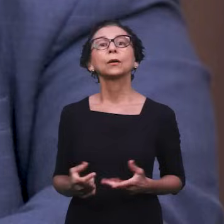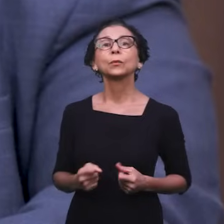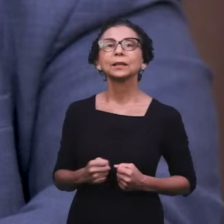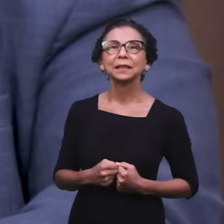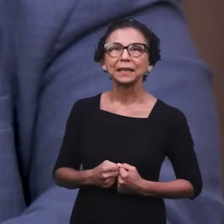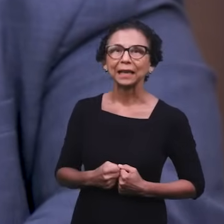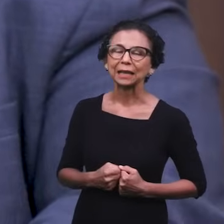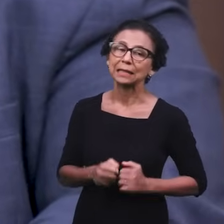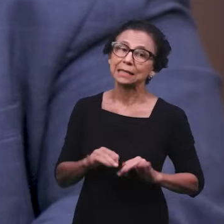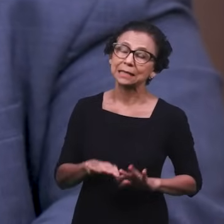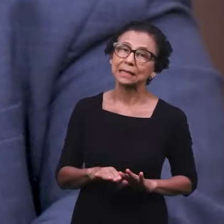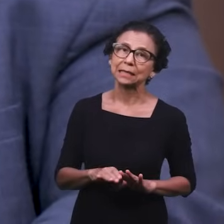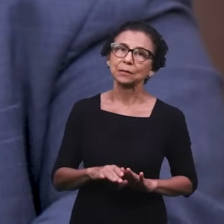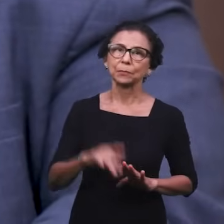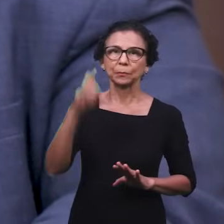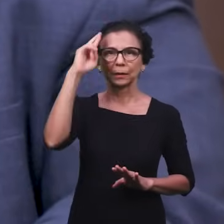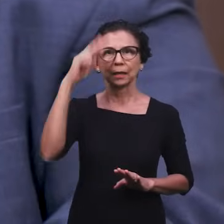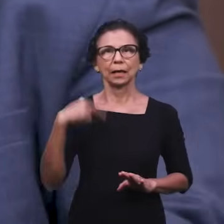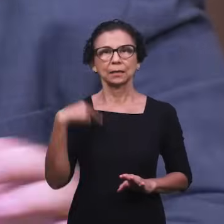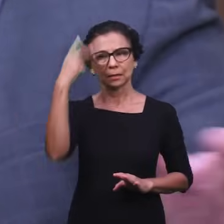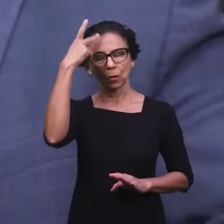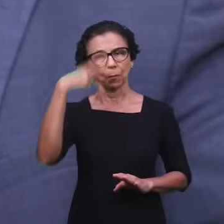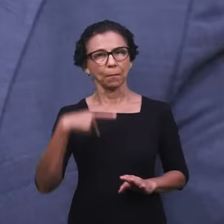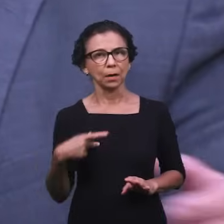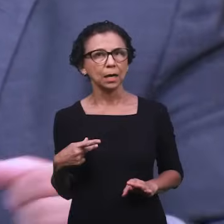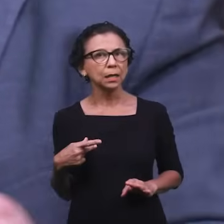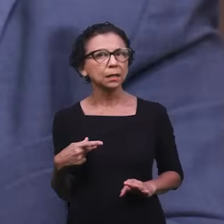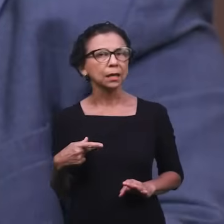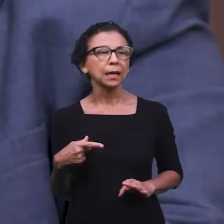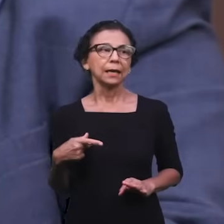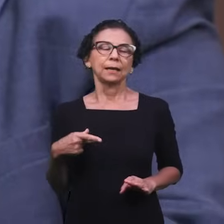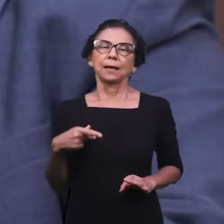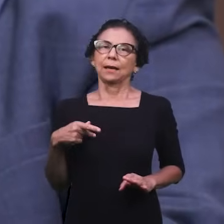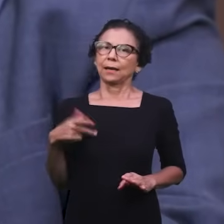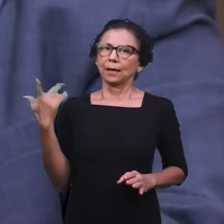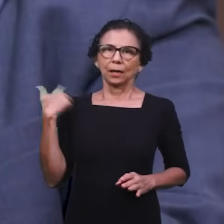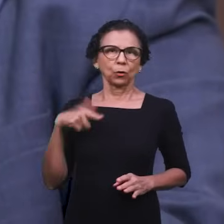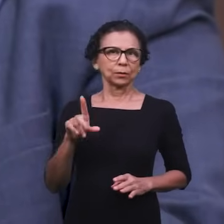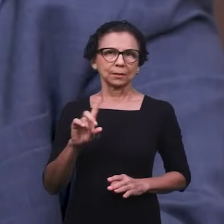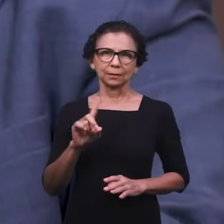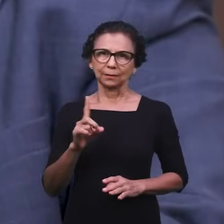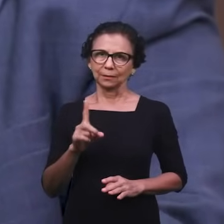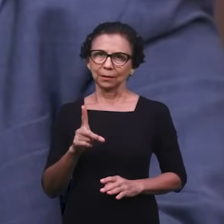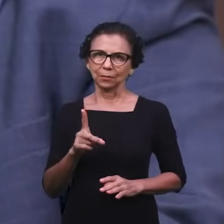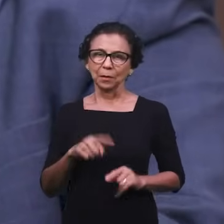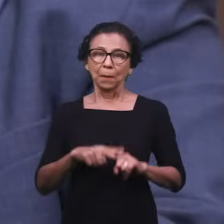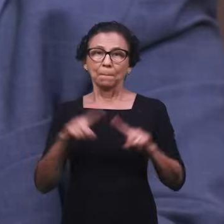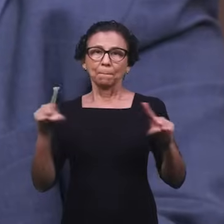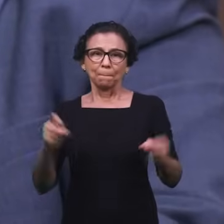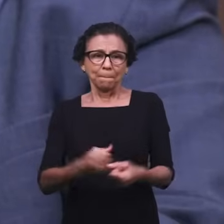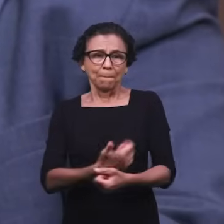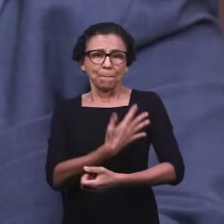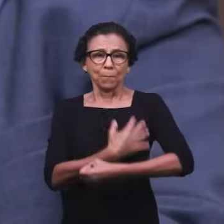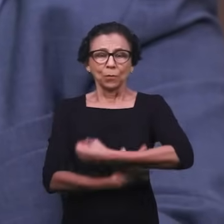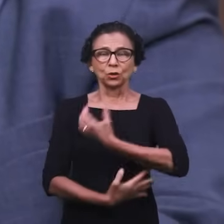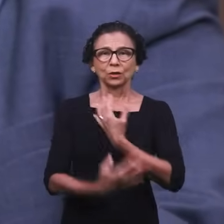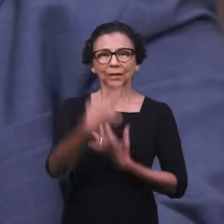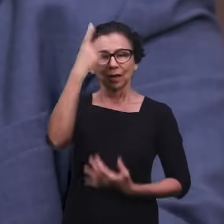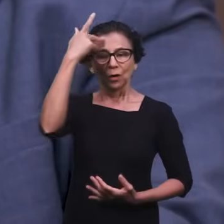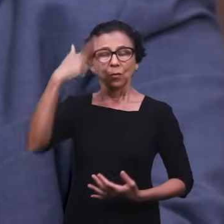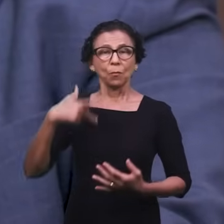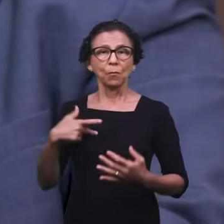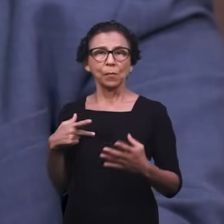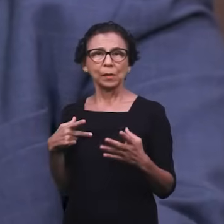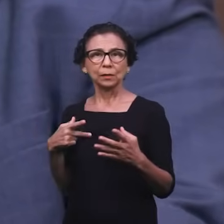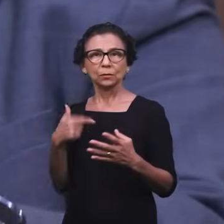frio, não deveria. Mas no aspecto emocional, humano, de superação, ela foi lá e resgatou o filho. Então,